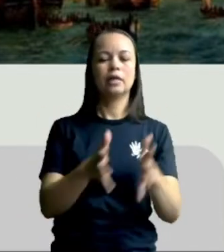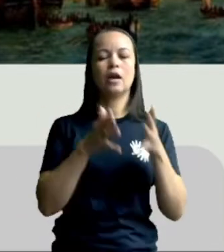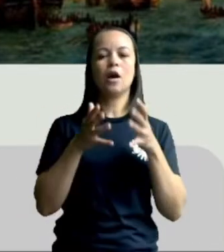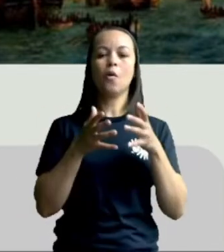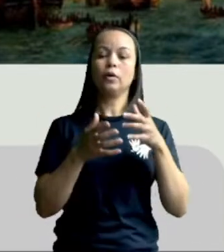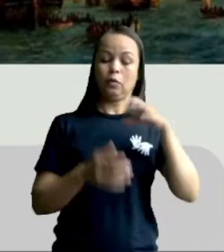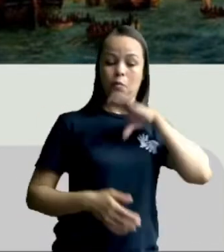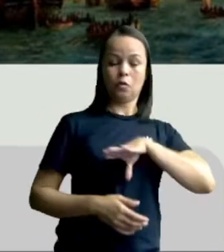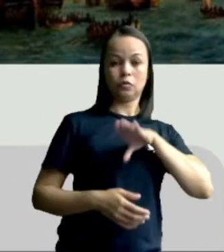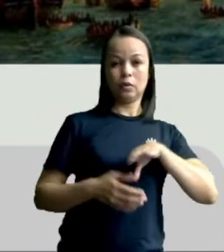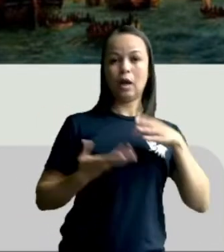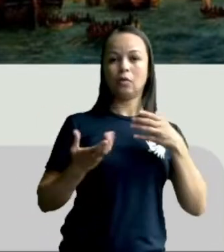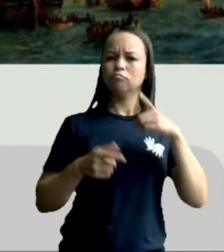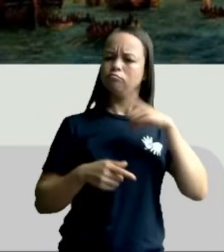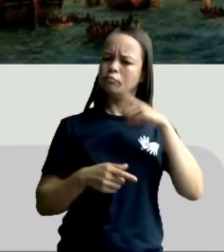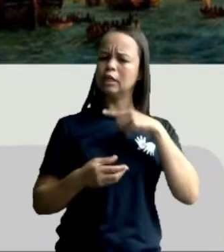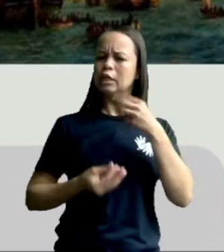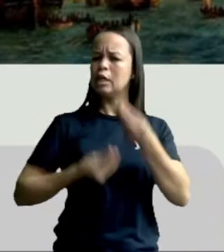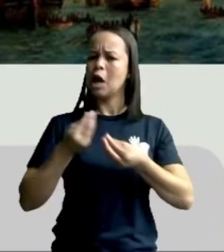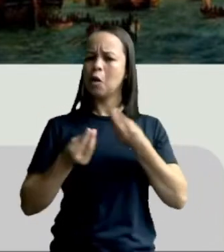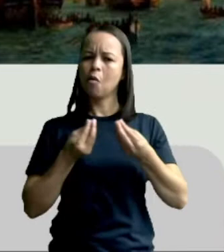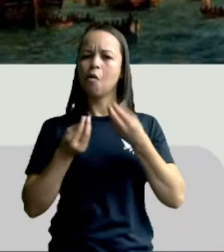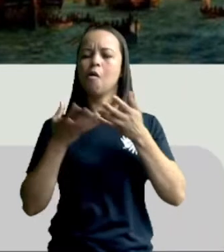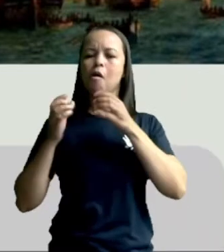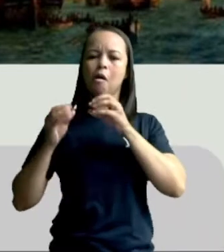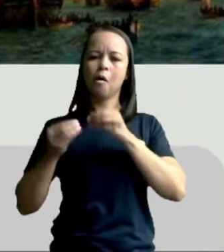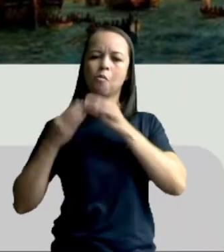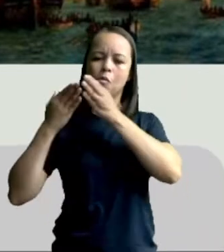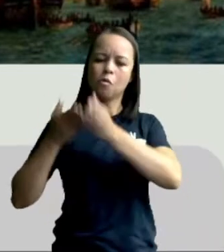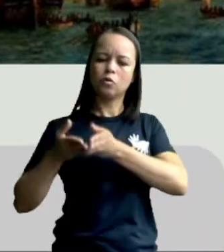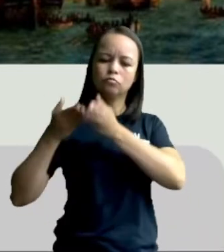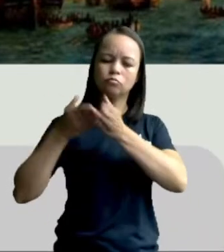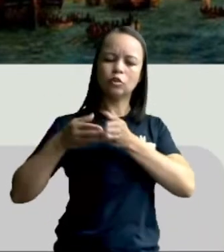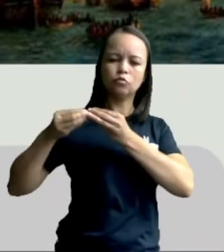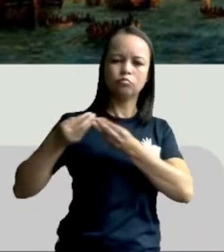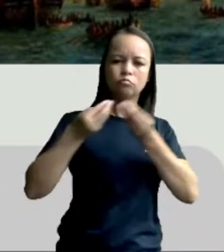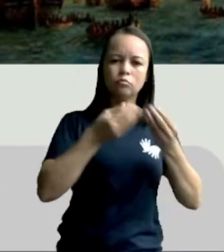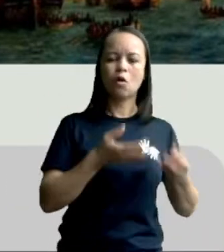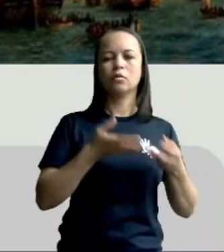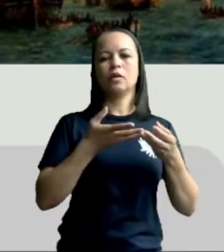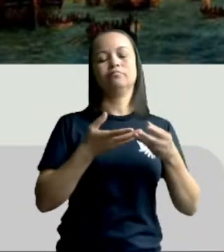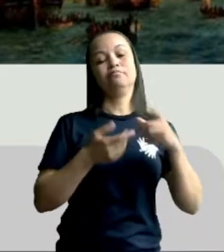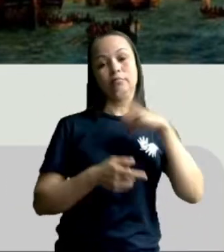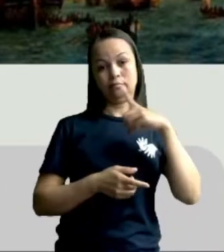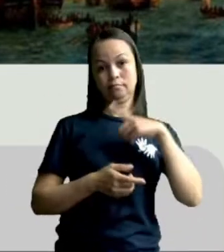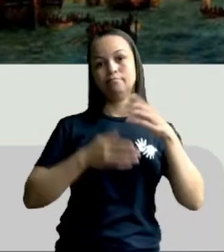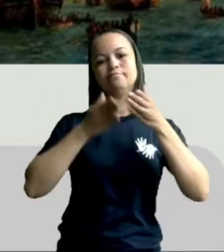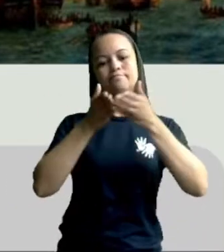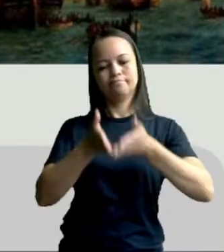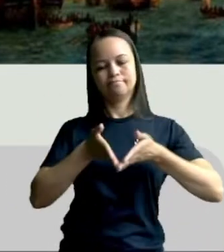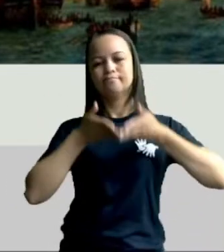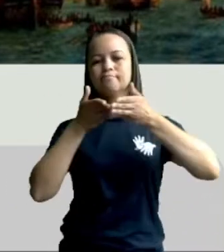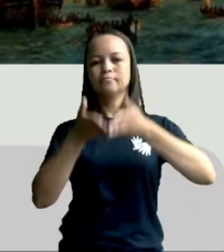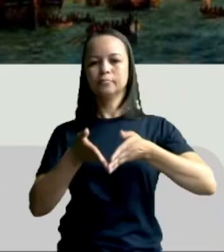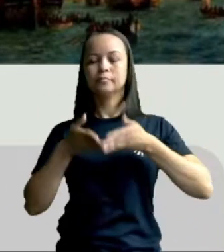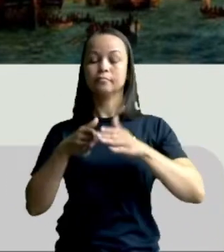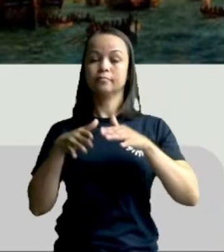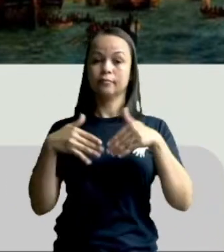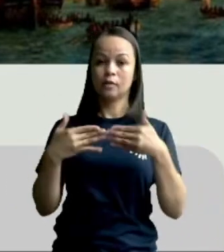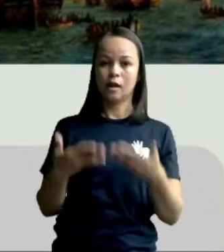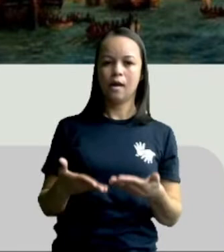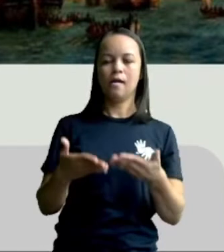para desportar da exploração marítima. Então, ele tinha as embarcações, né, que até